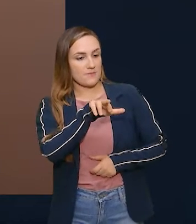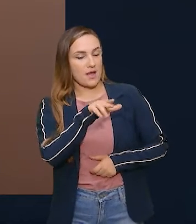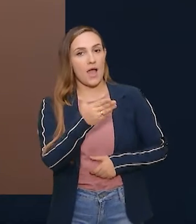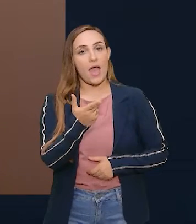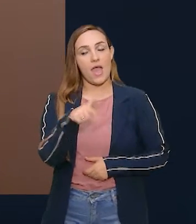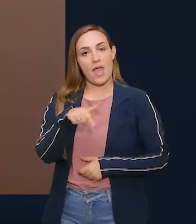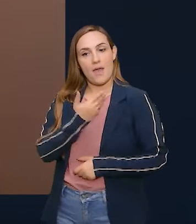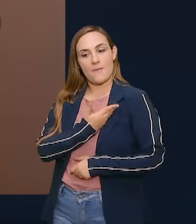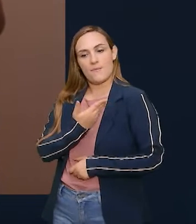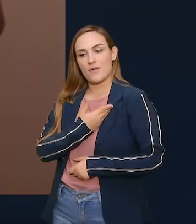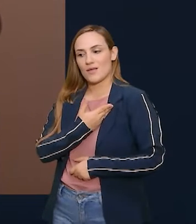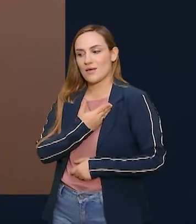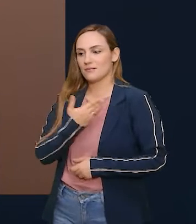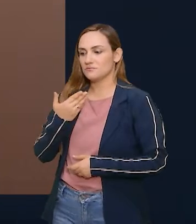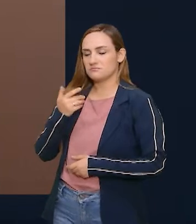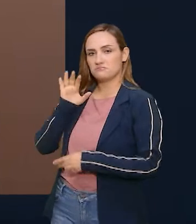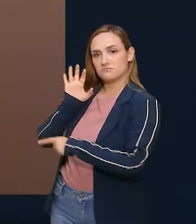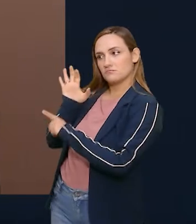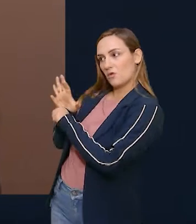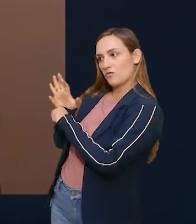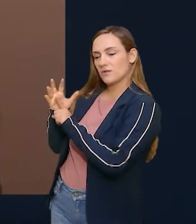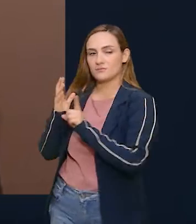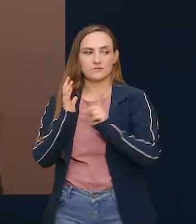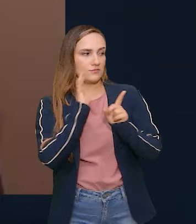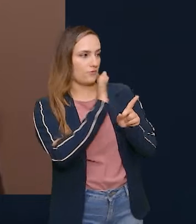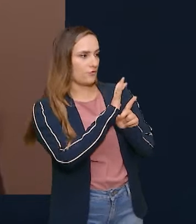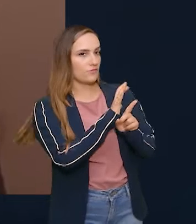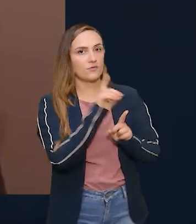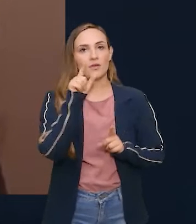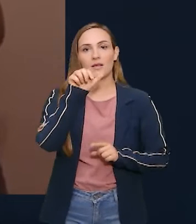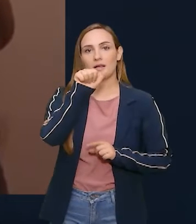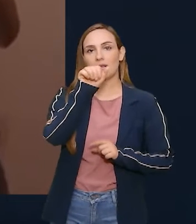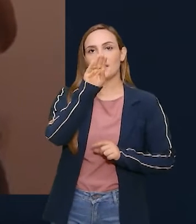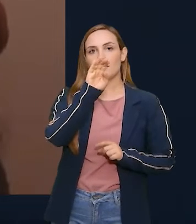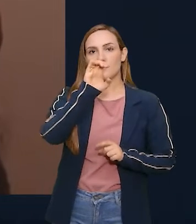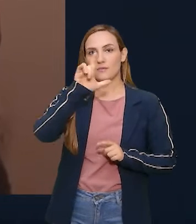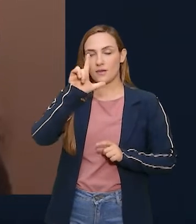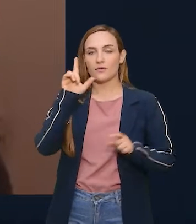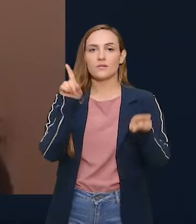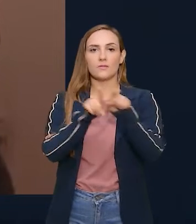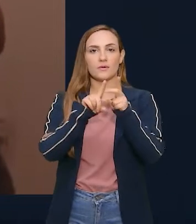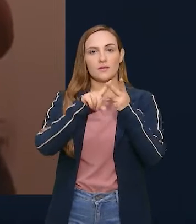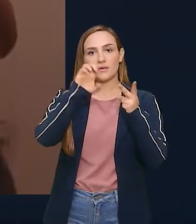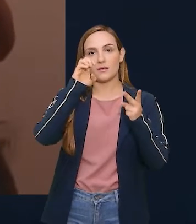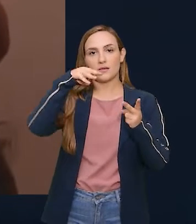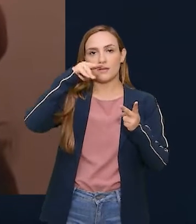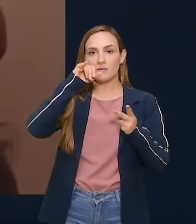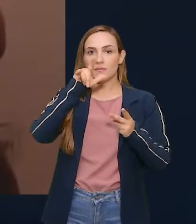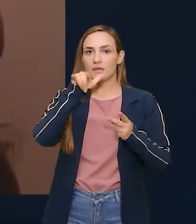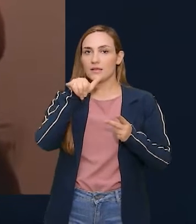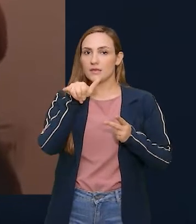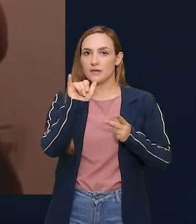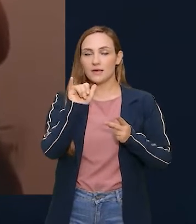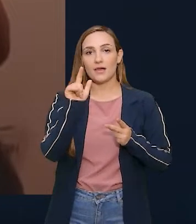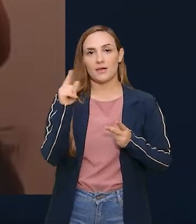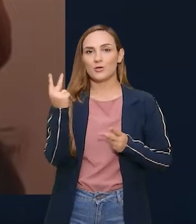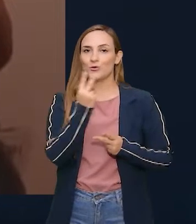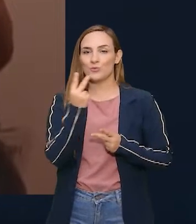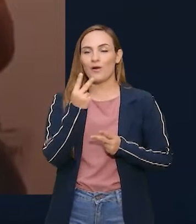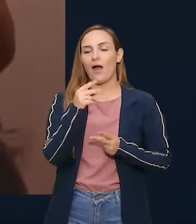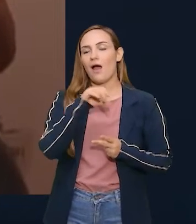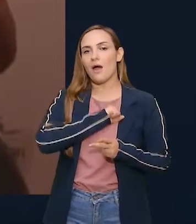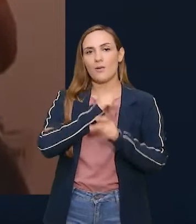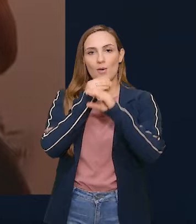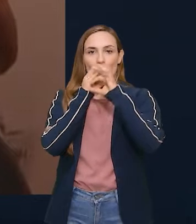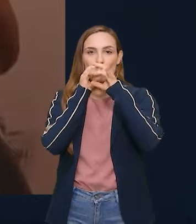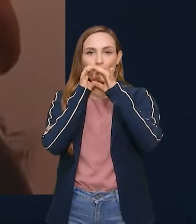Irmãs, amigas e fontes de inspiração uma para a outra. Assim são a Mel e a Emily Angel. As duas levam o maior